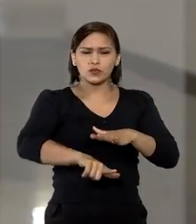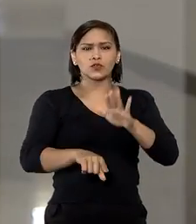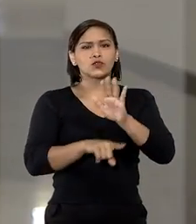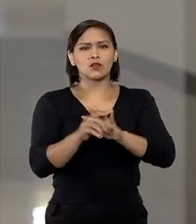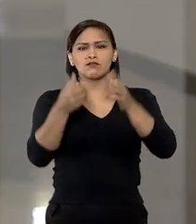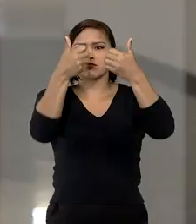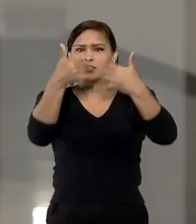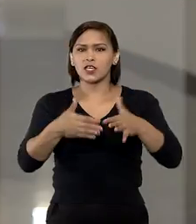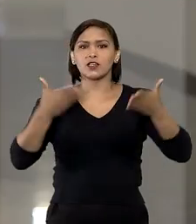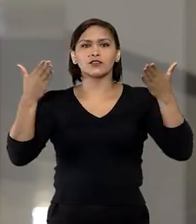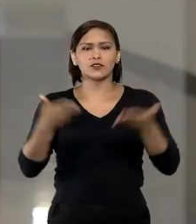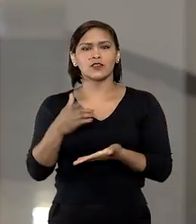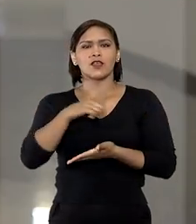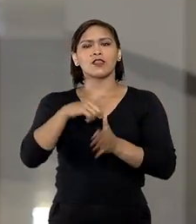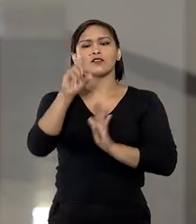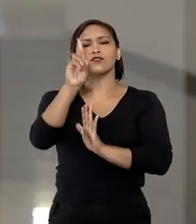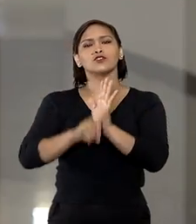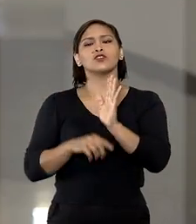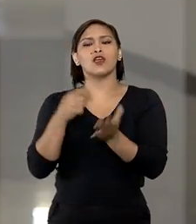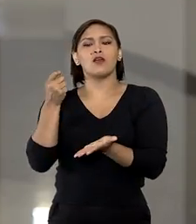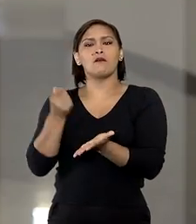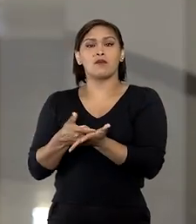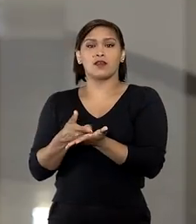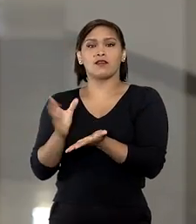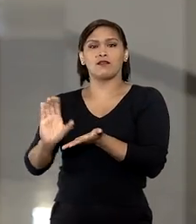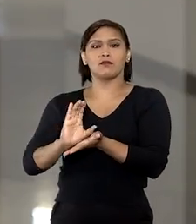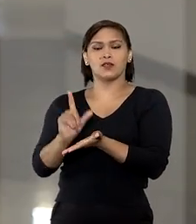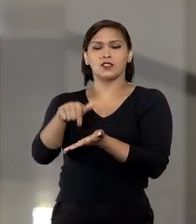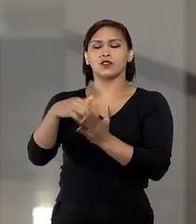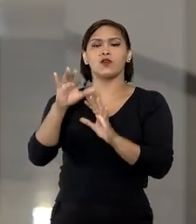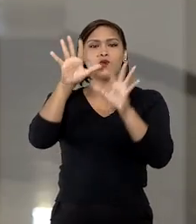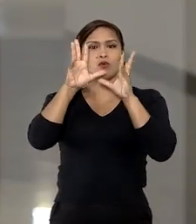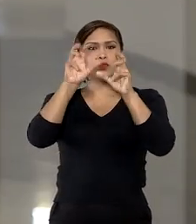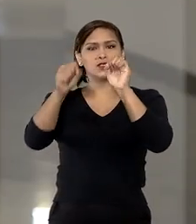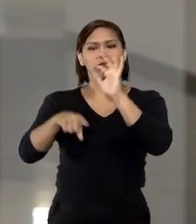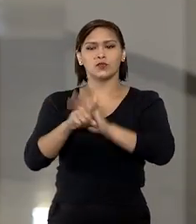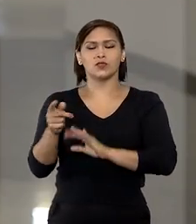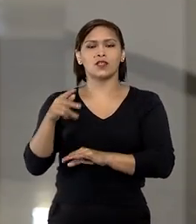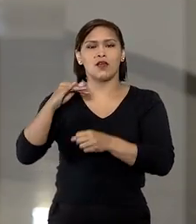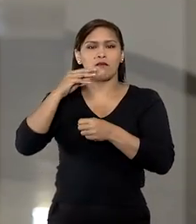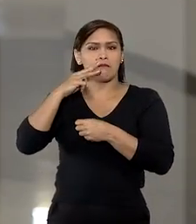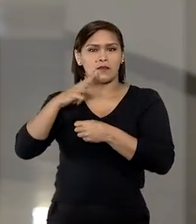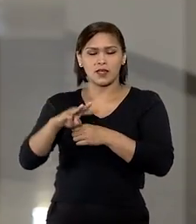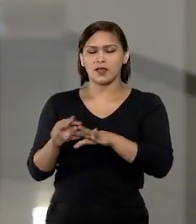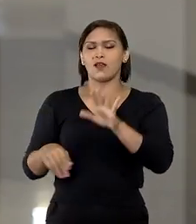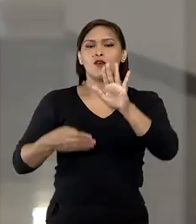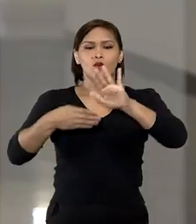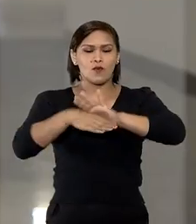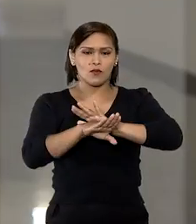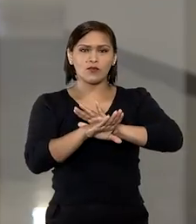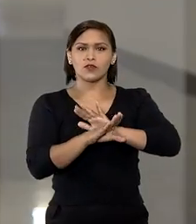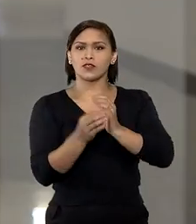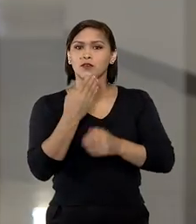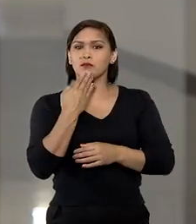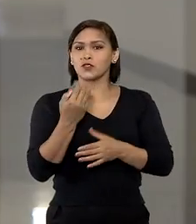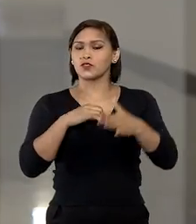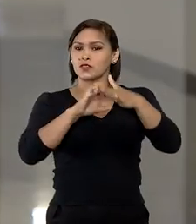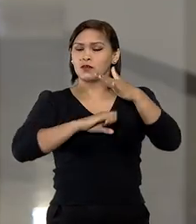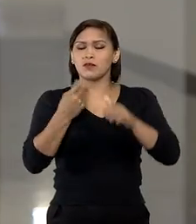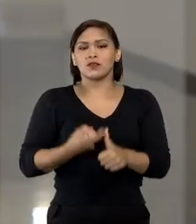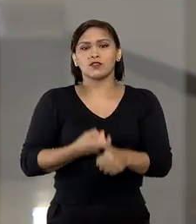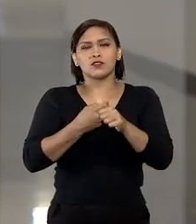decisão alegando que já teria direito ao pagamento o Tribunal de Justiça do Maranhão deferiu o pedido da empresa